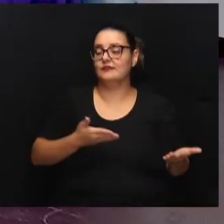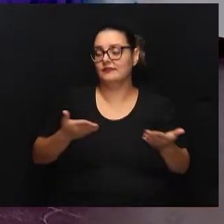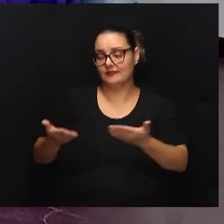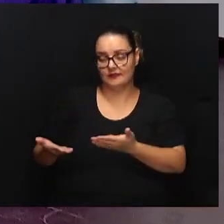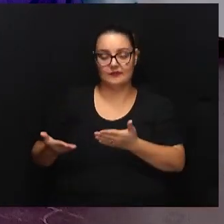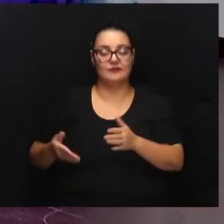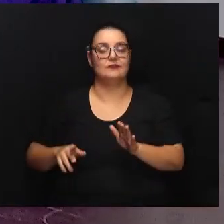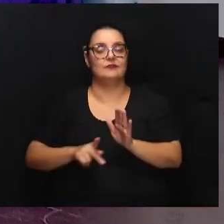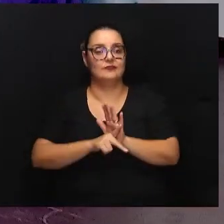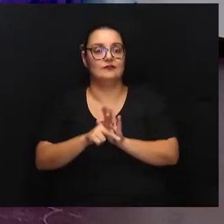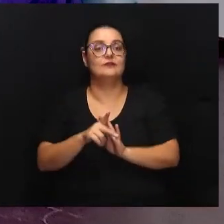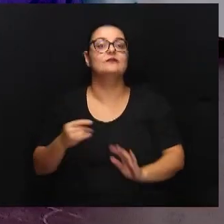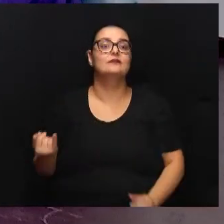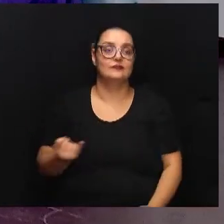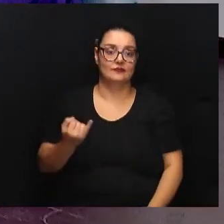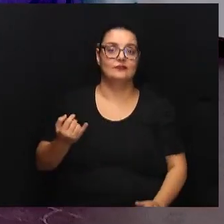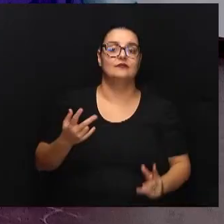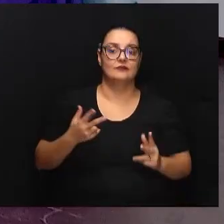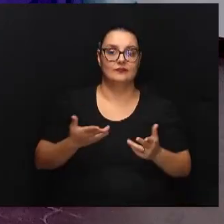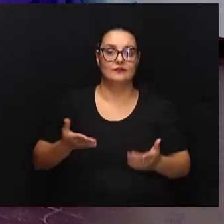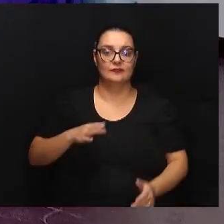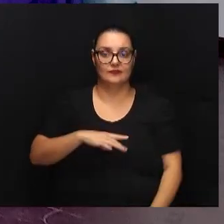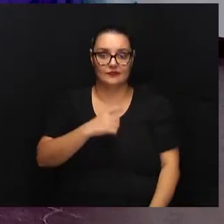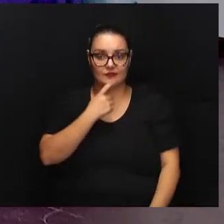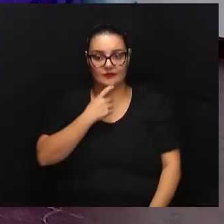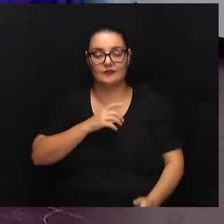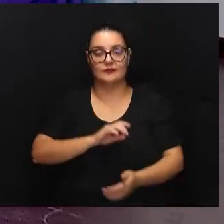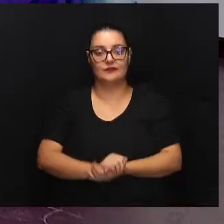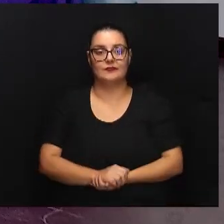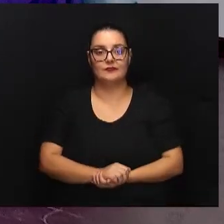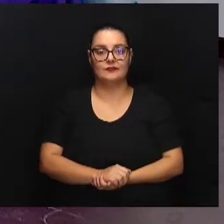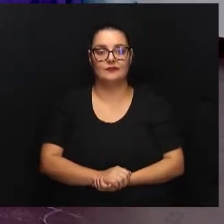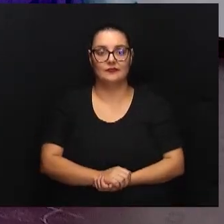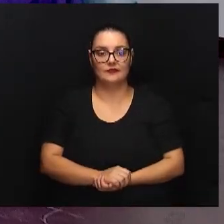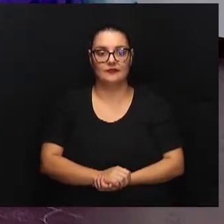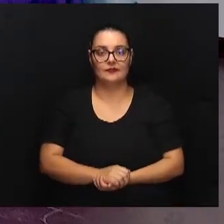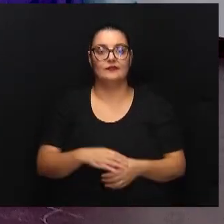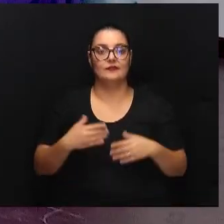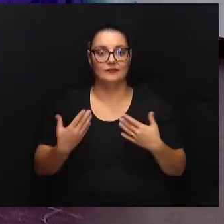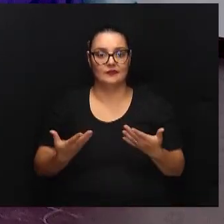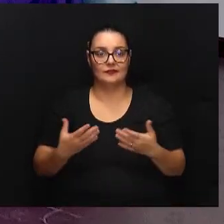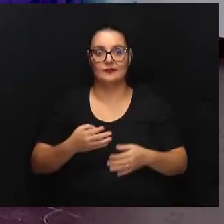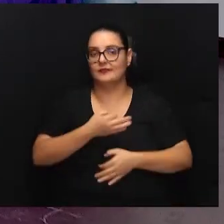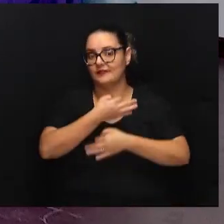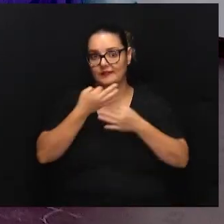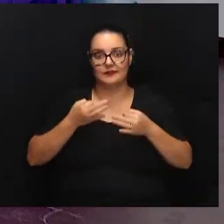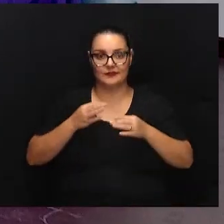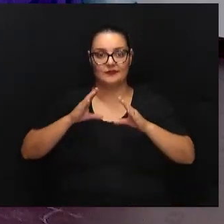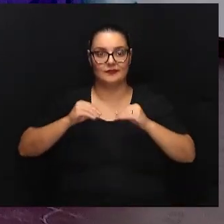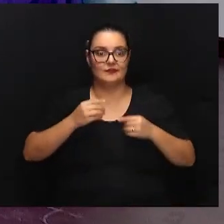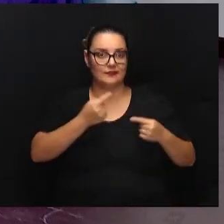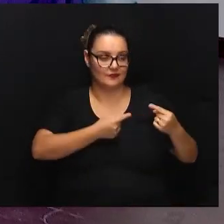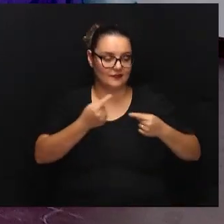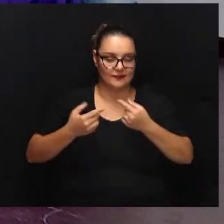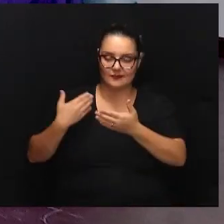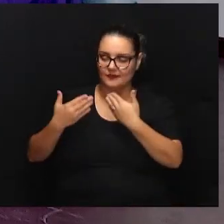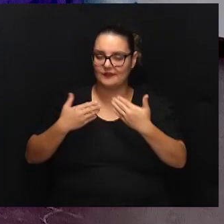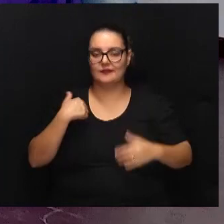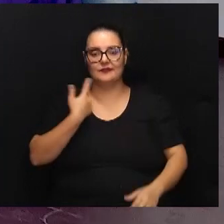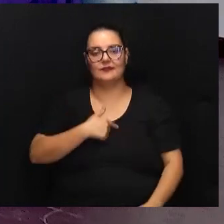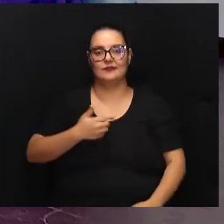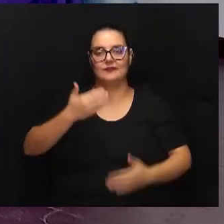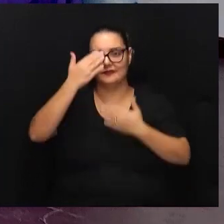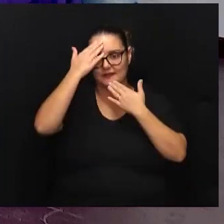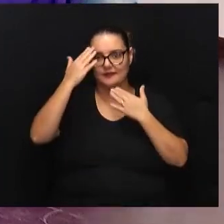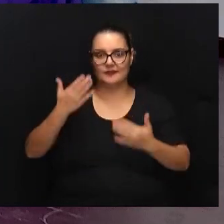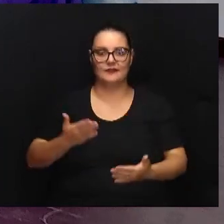vocês conseguirem mesmo assim apresentar um projeto tão importante para a cidade de Campinas. Que seja uma ótima noite